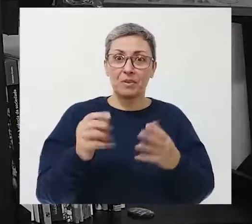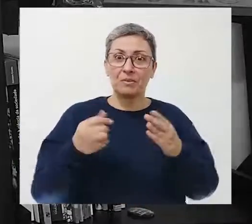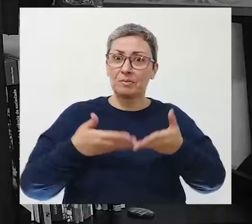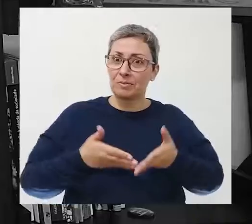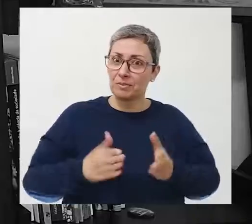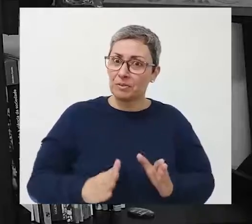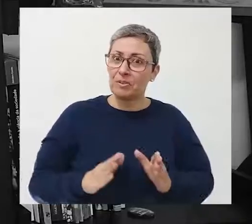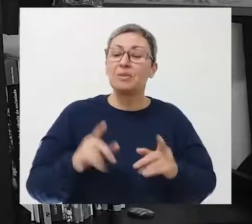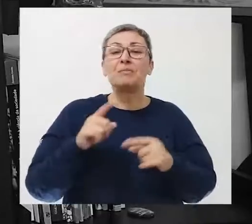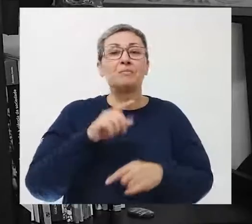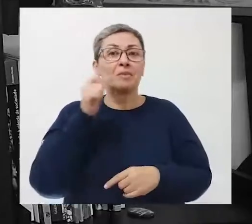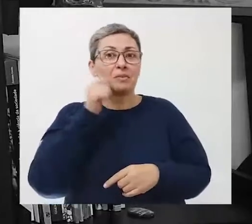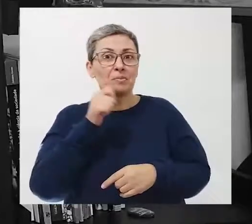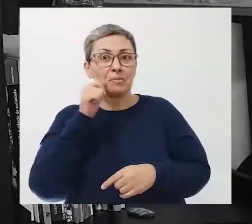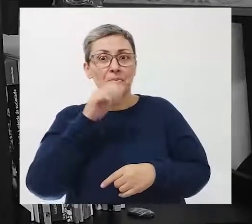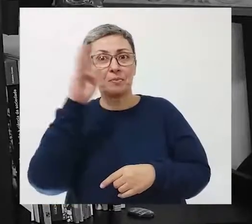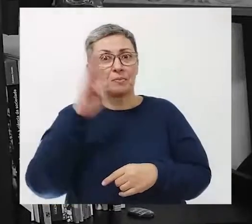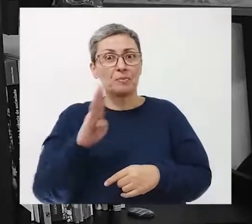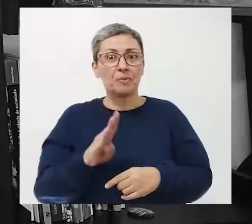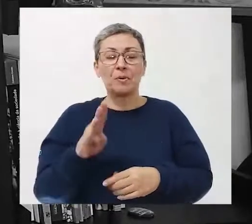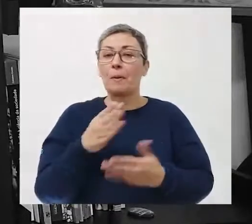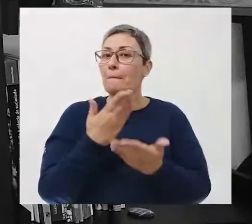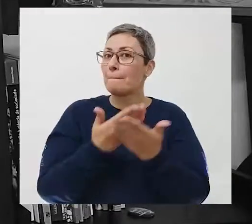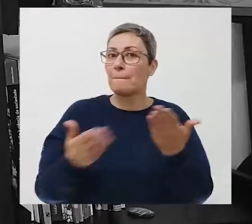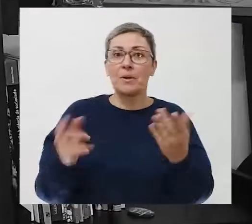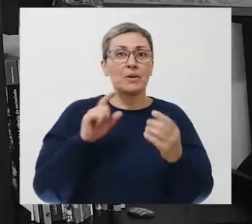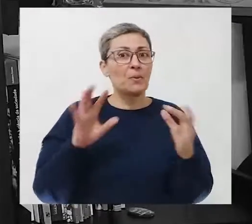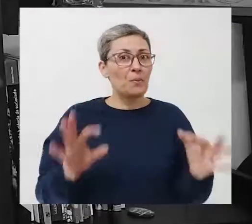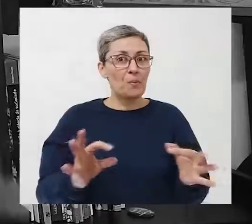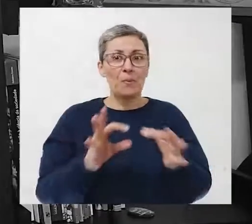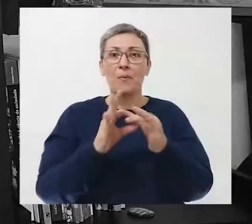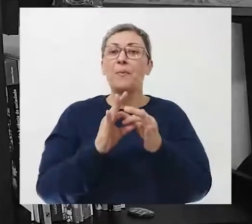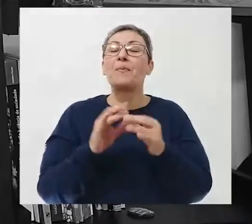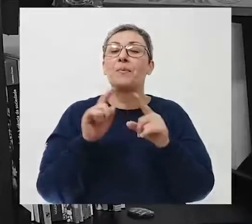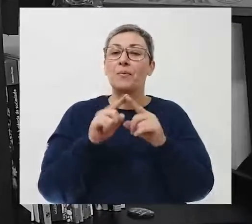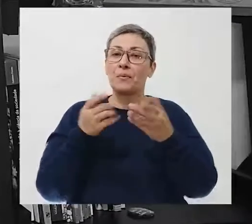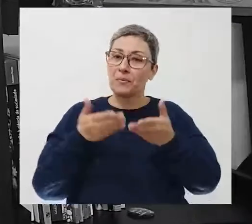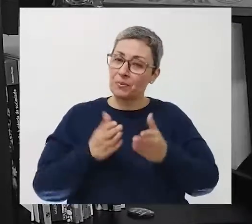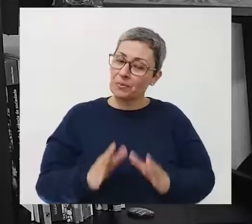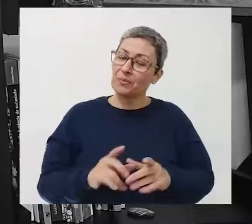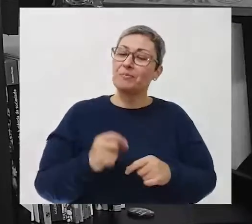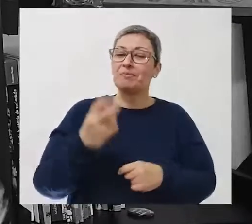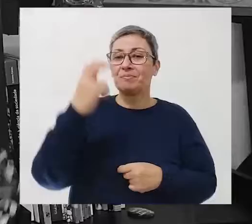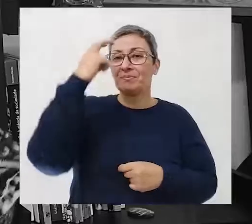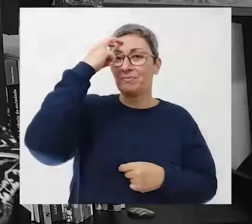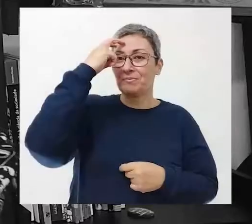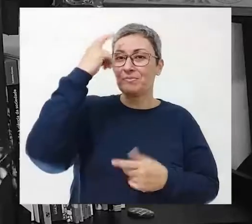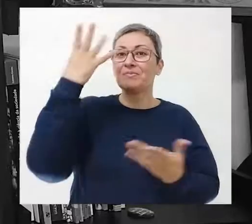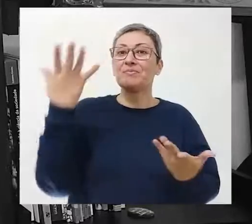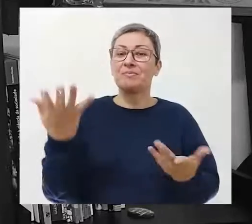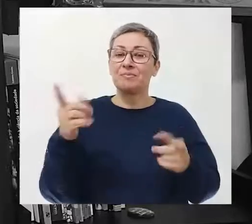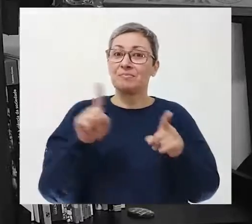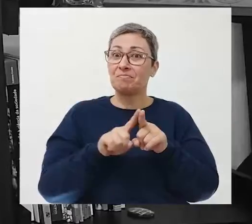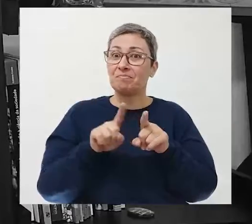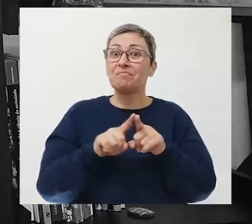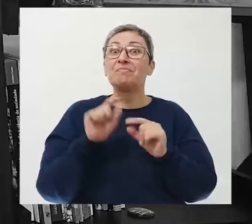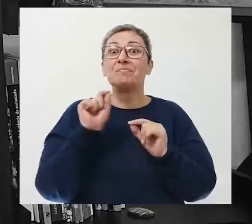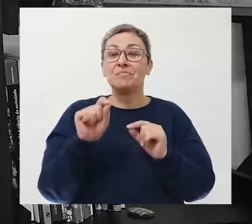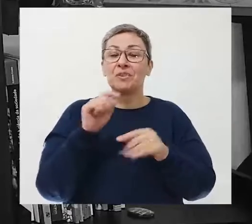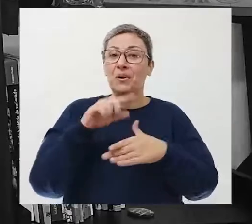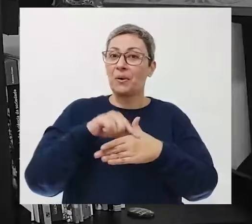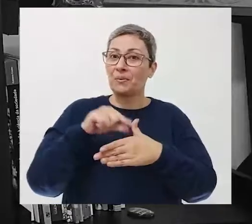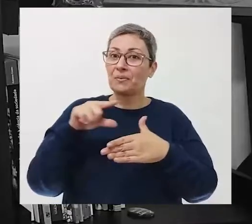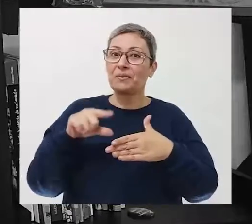nasceu, essa brasileira não perdeu o vínculo com as suas raízes culturais. E menos ainda com os